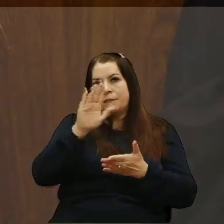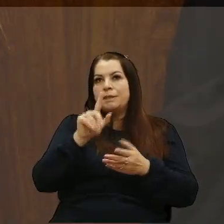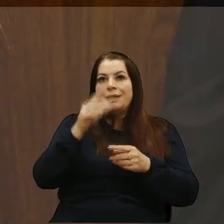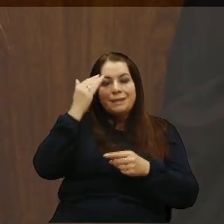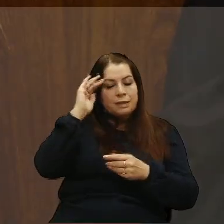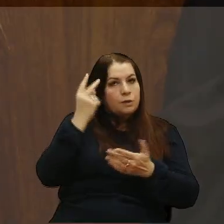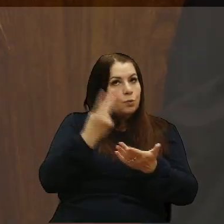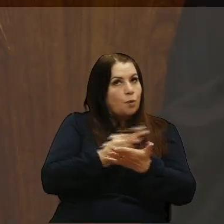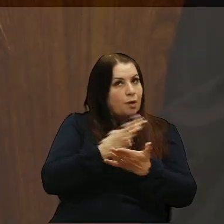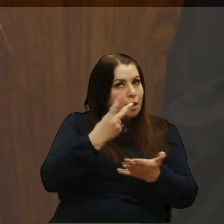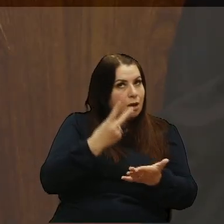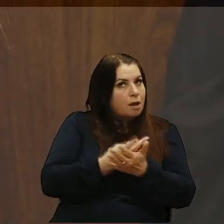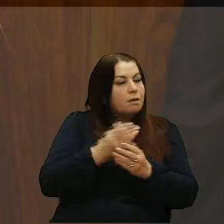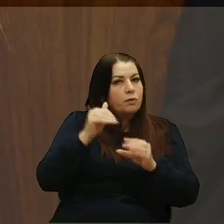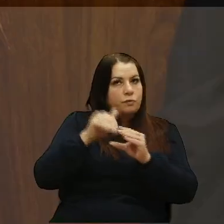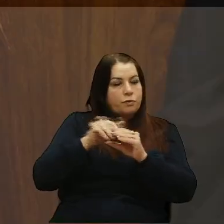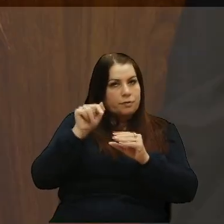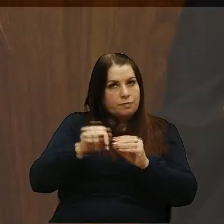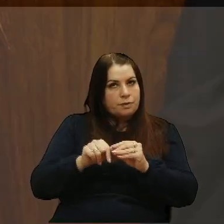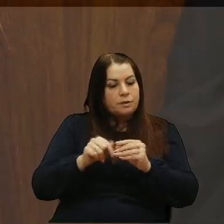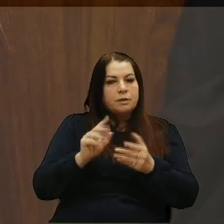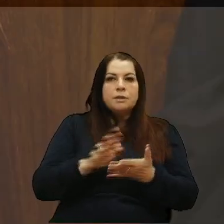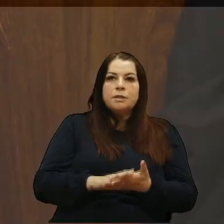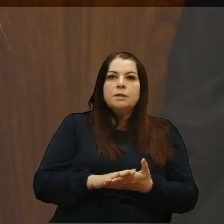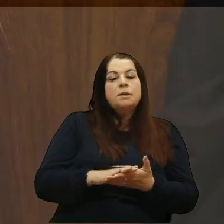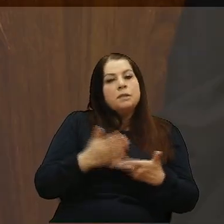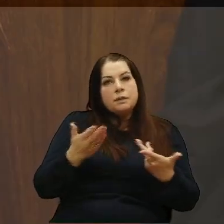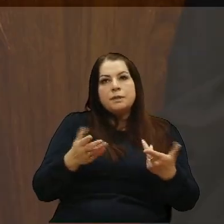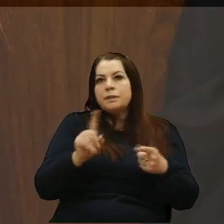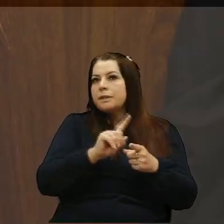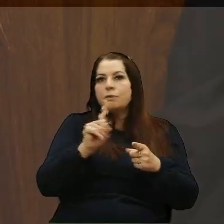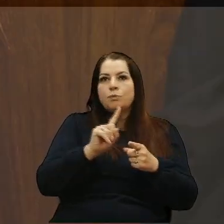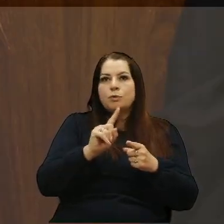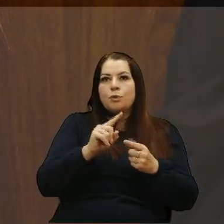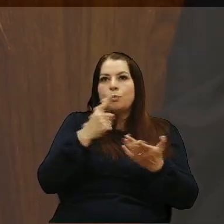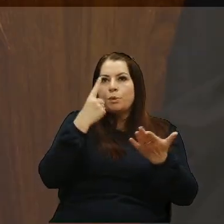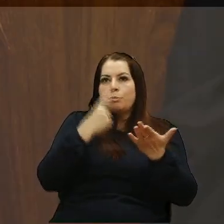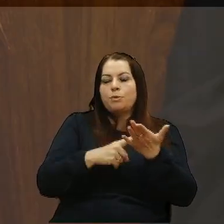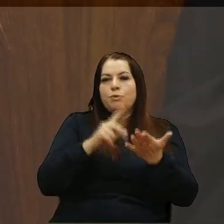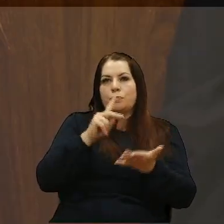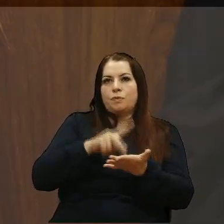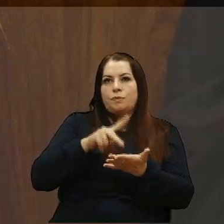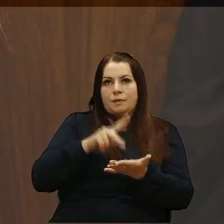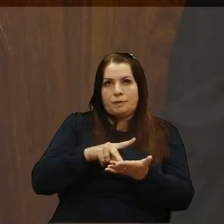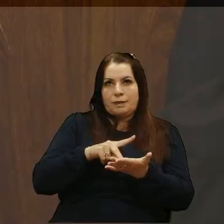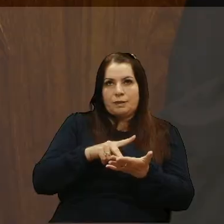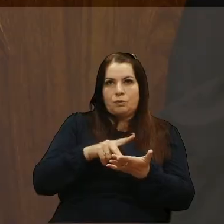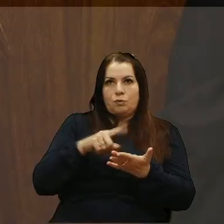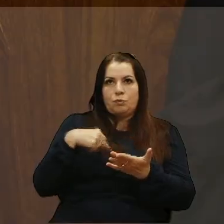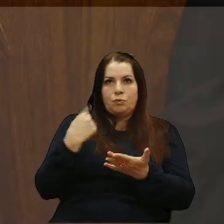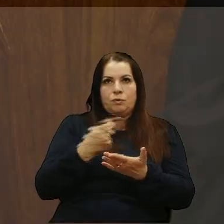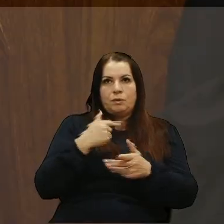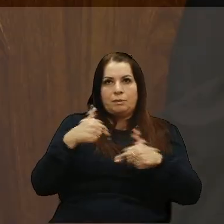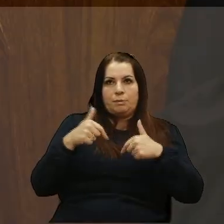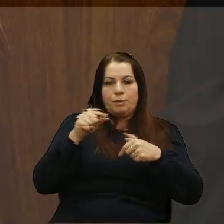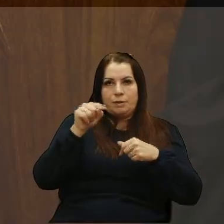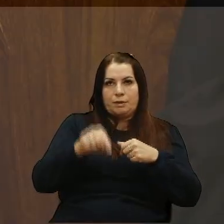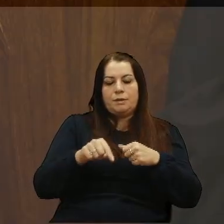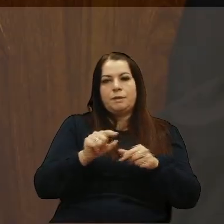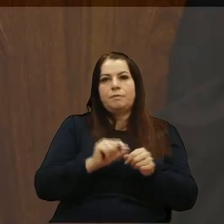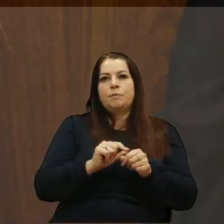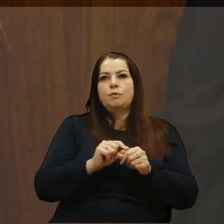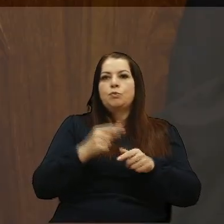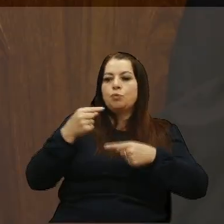entendendo errado as votações aqui e que, portanto, não estão comprometidos com a verdade do que a gente trabalha aqui dentro, do que a